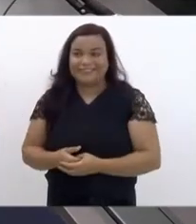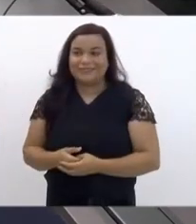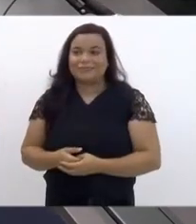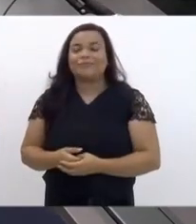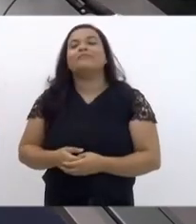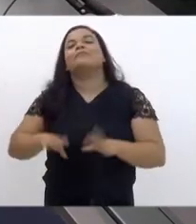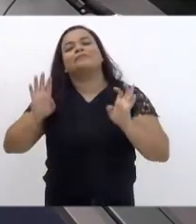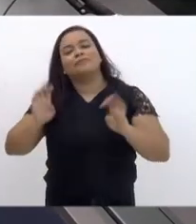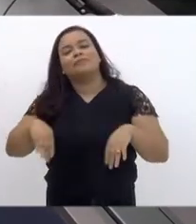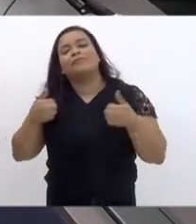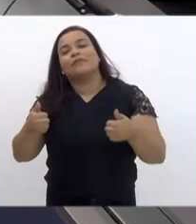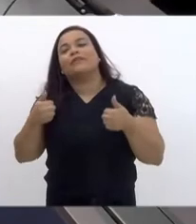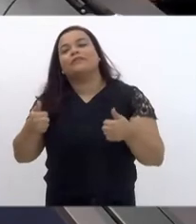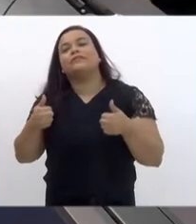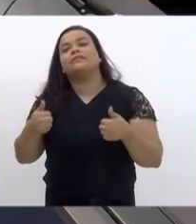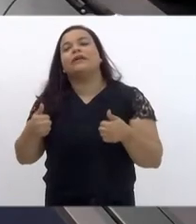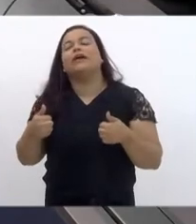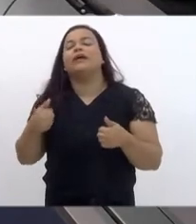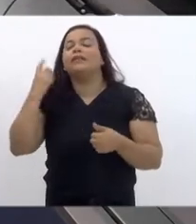Muito bem, deputado Valdec.